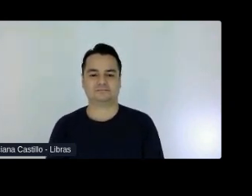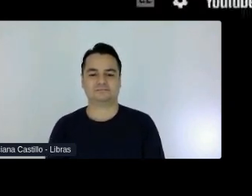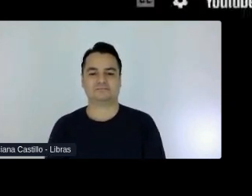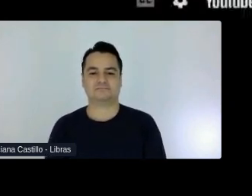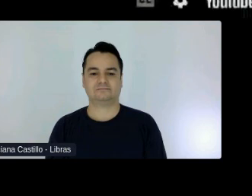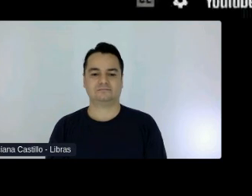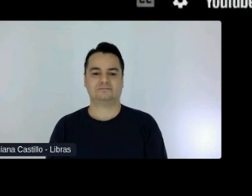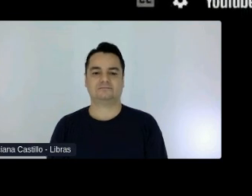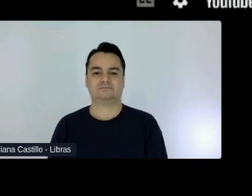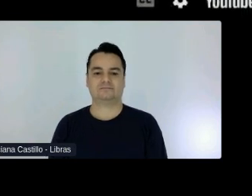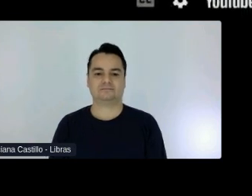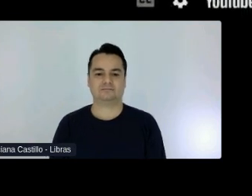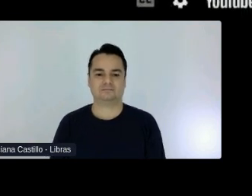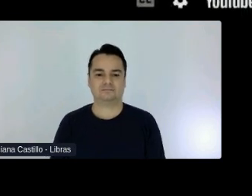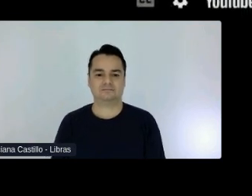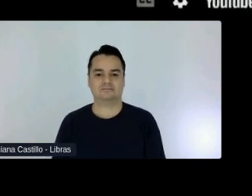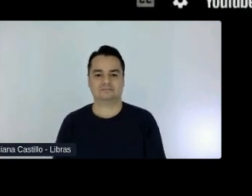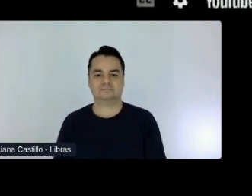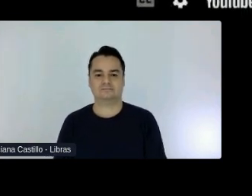We all play for Canada.